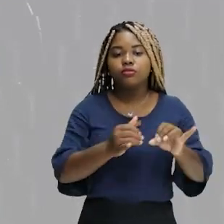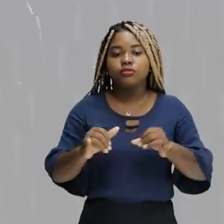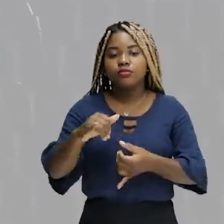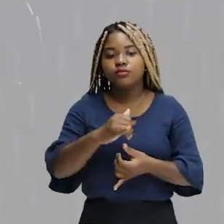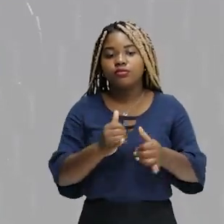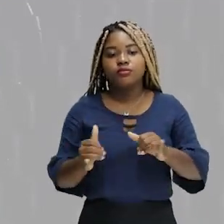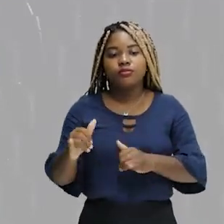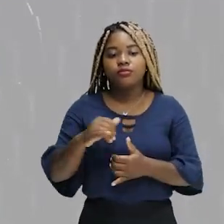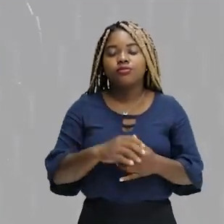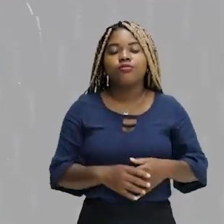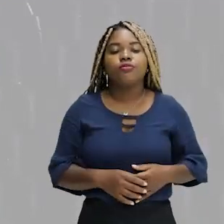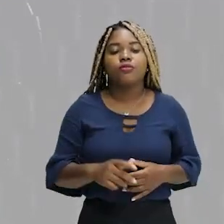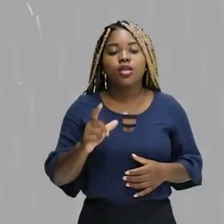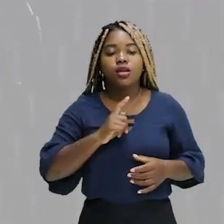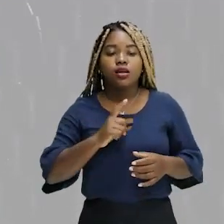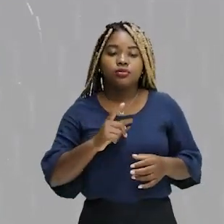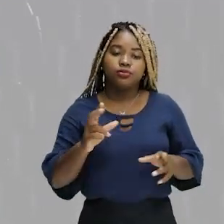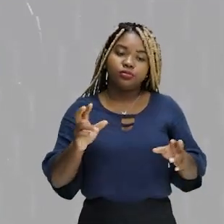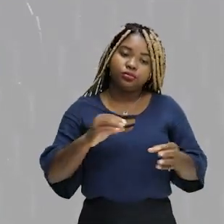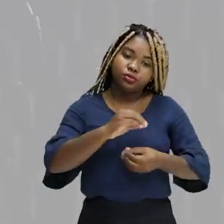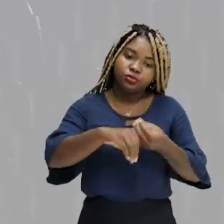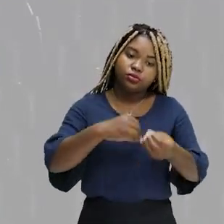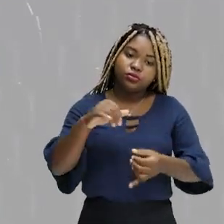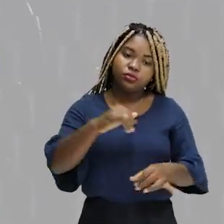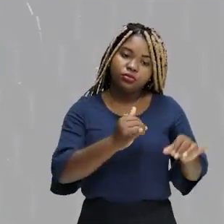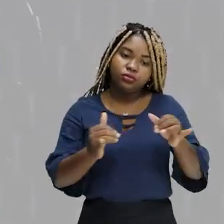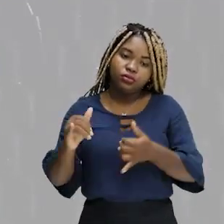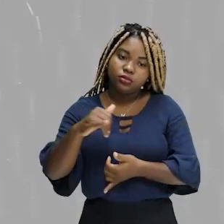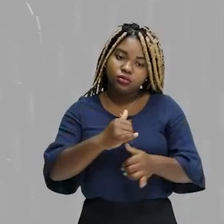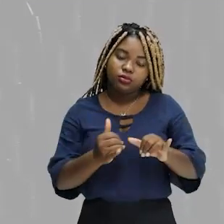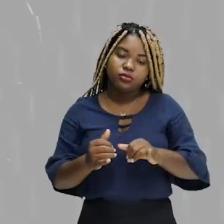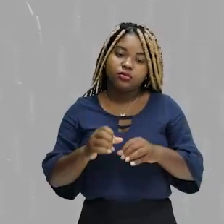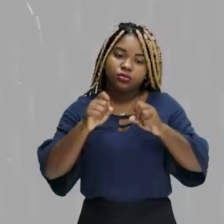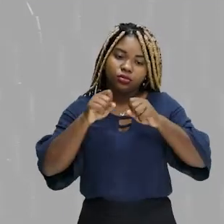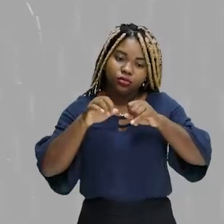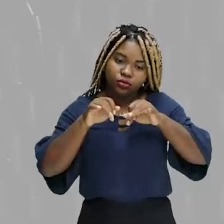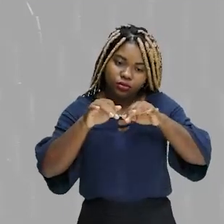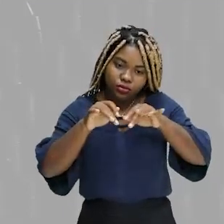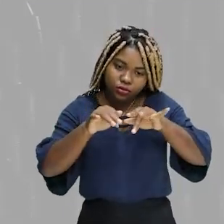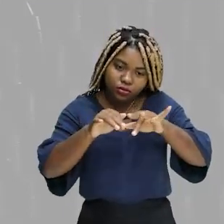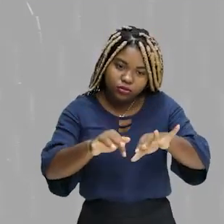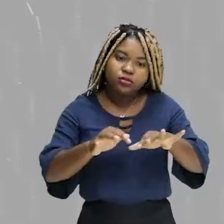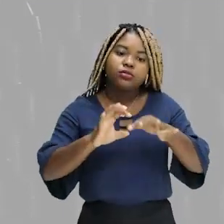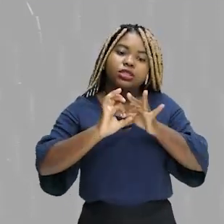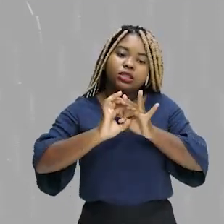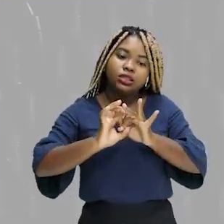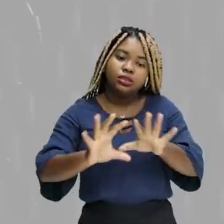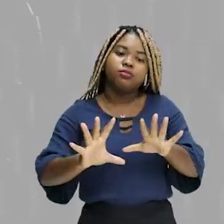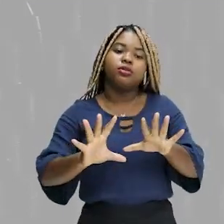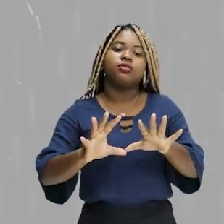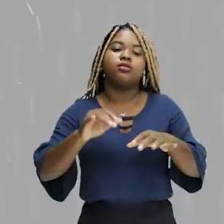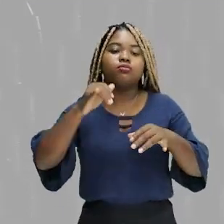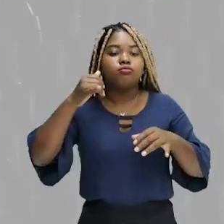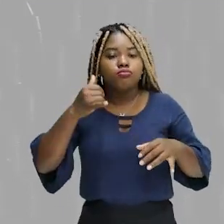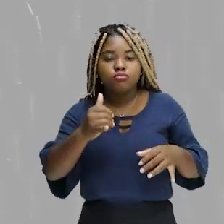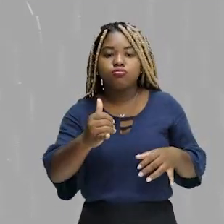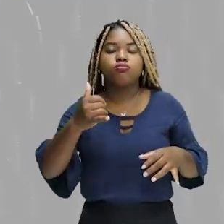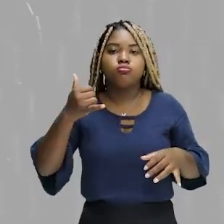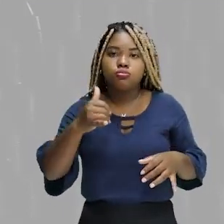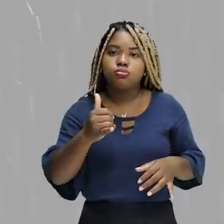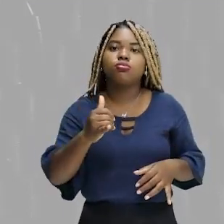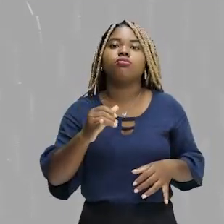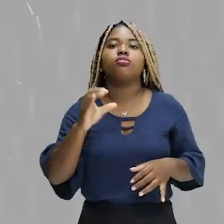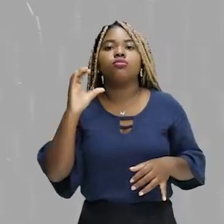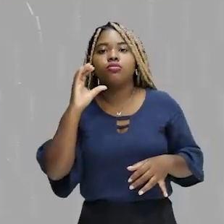que vão liberar energia na forma de calor, e existem reações químicas que vão absorver energia